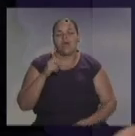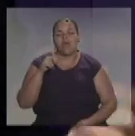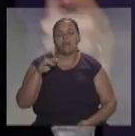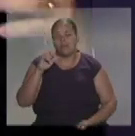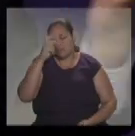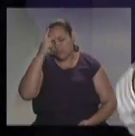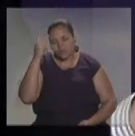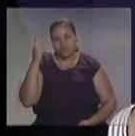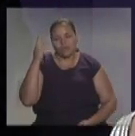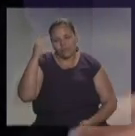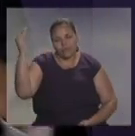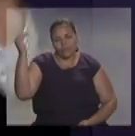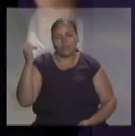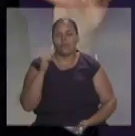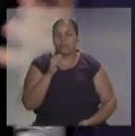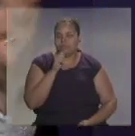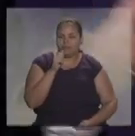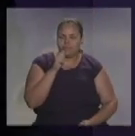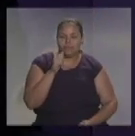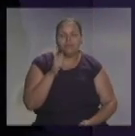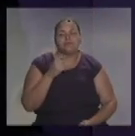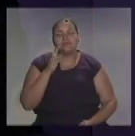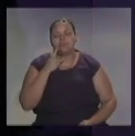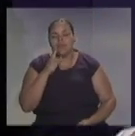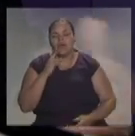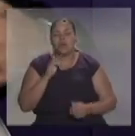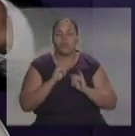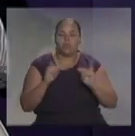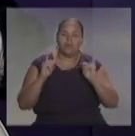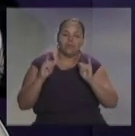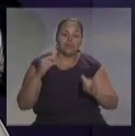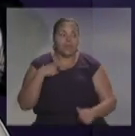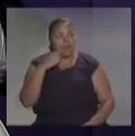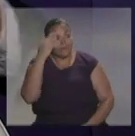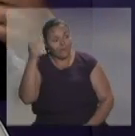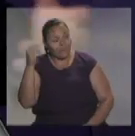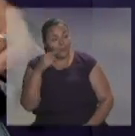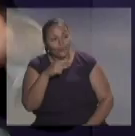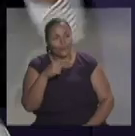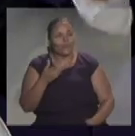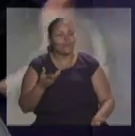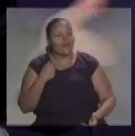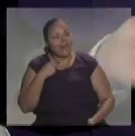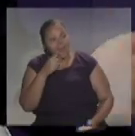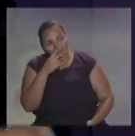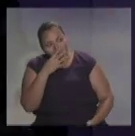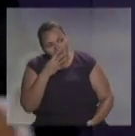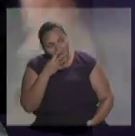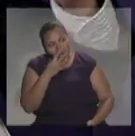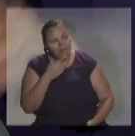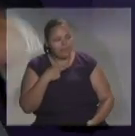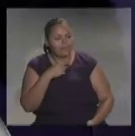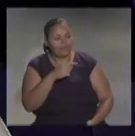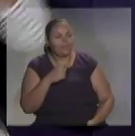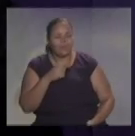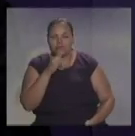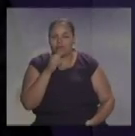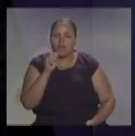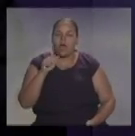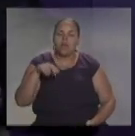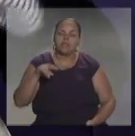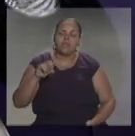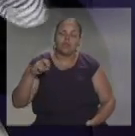dizer, é contraditório, é difícil para o jovem. O meu ídolo está dizendo, por exemplo, eu vou falar abertamente, que é o Anderson